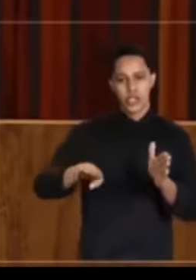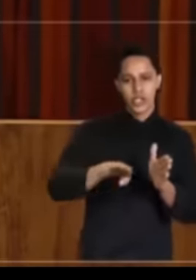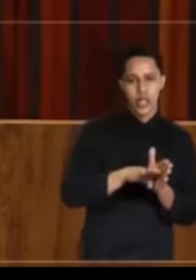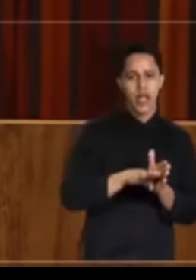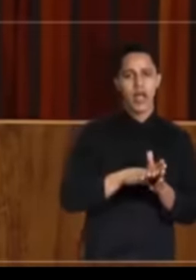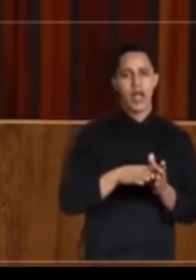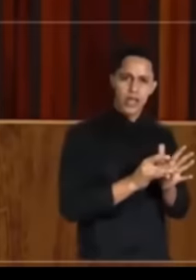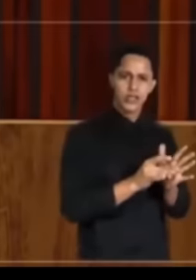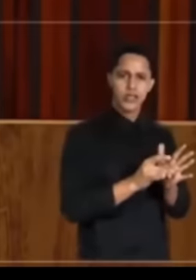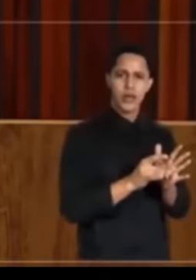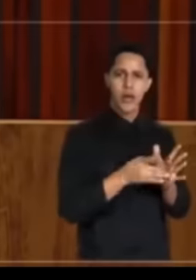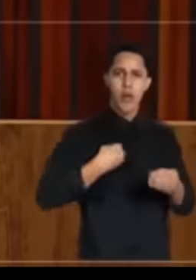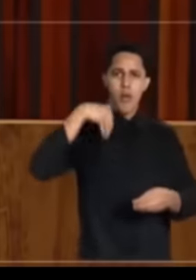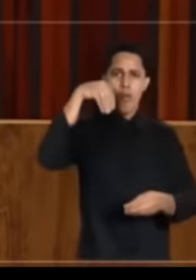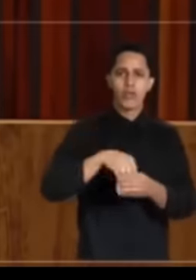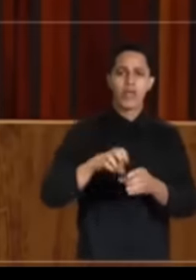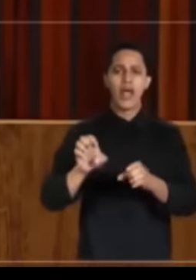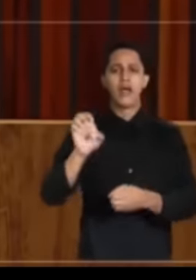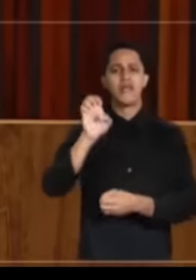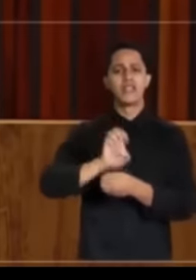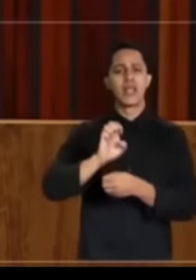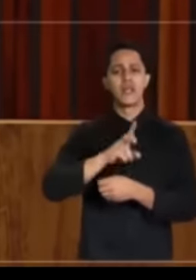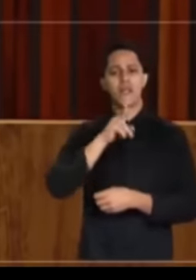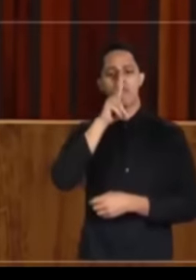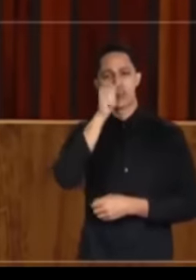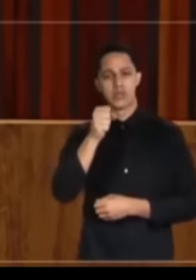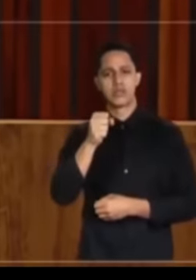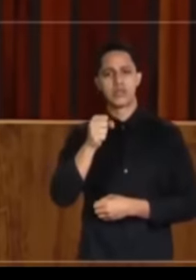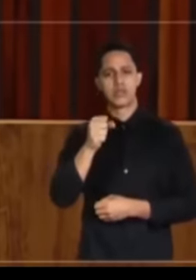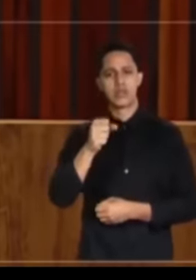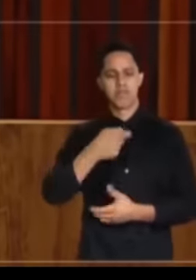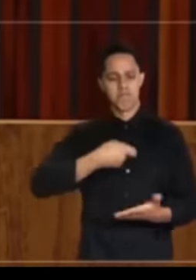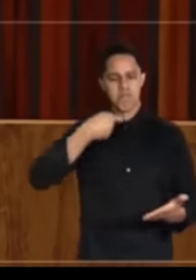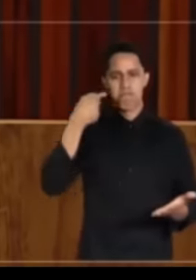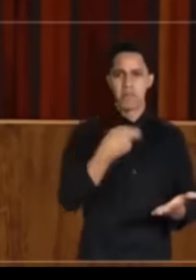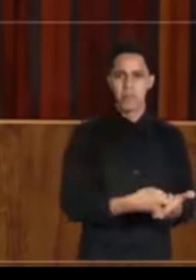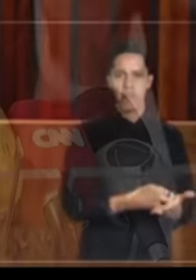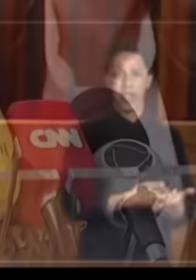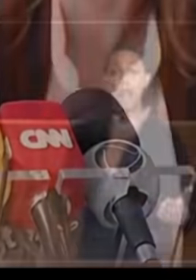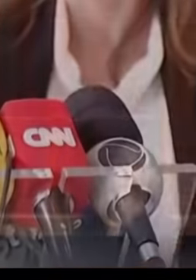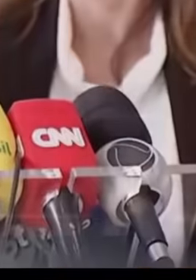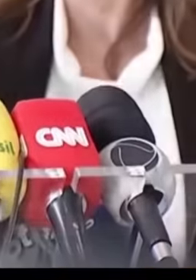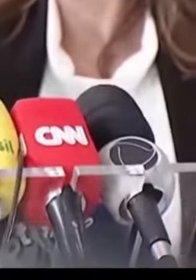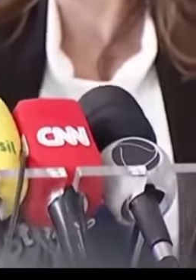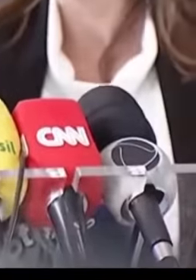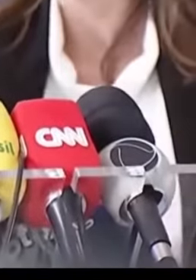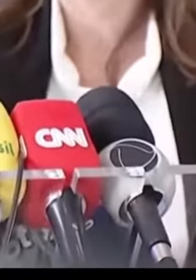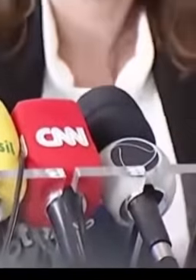o bolsonaro foi pressionado a fazer esse depoimento que que você vai ver